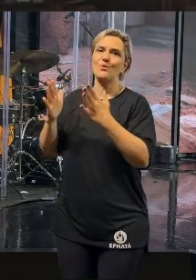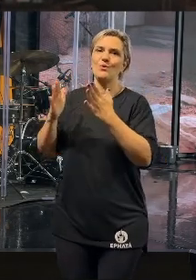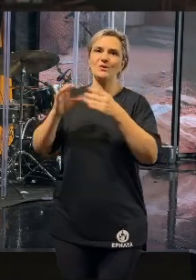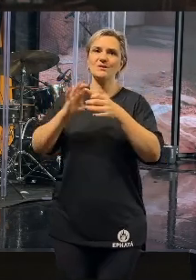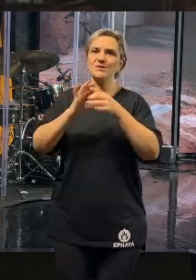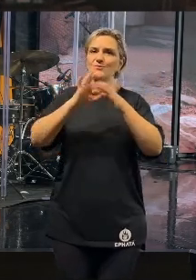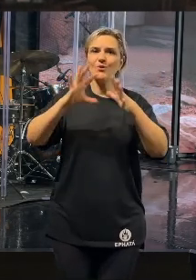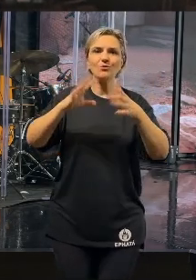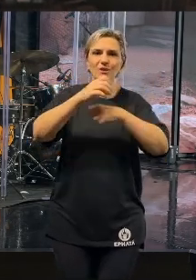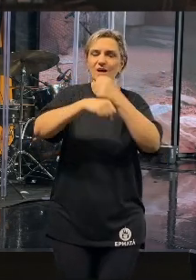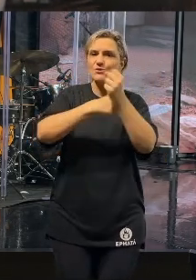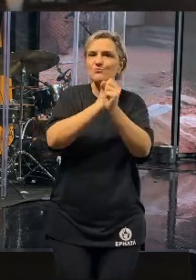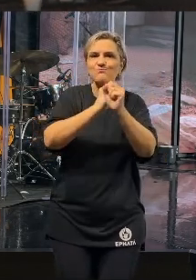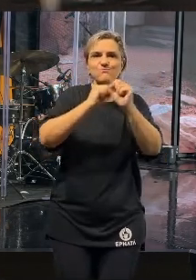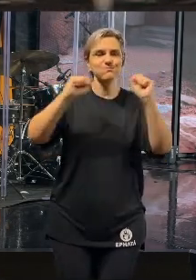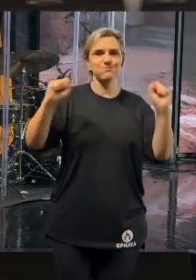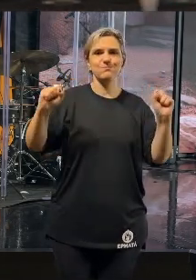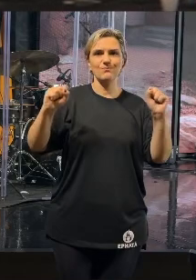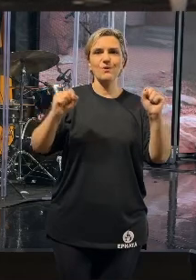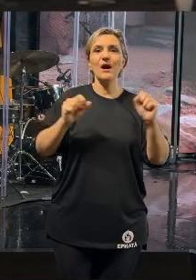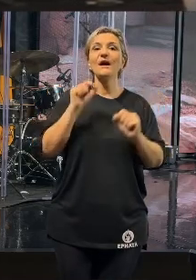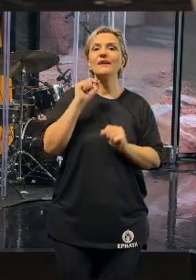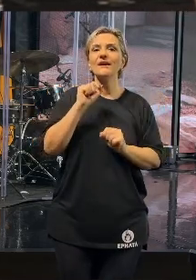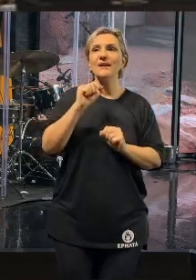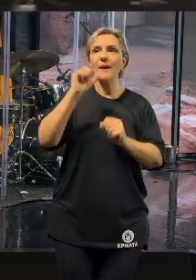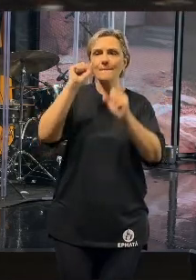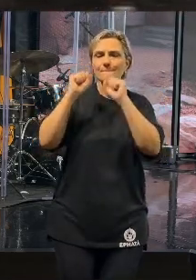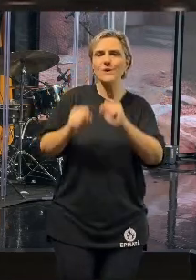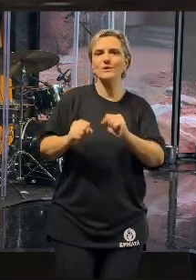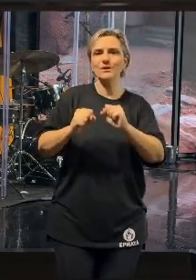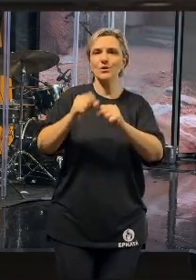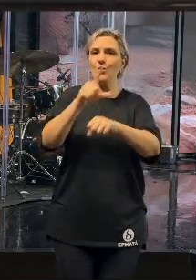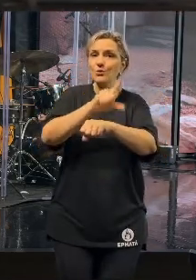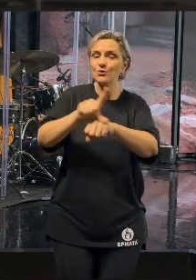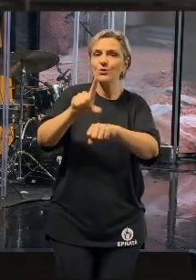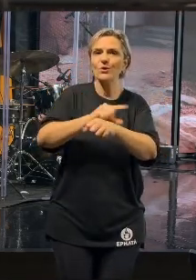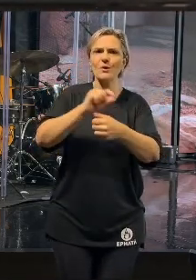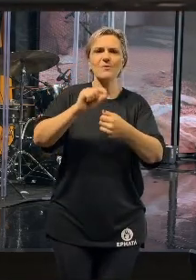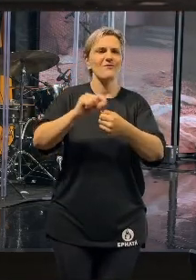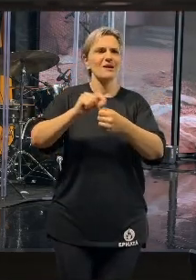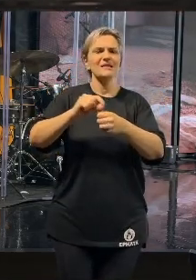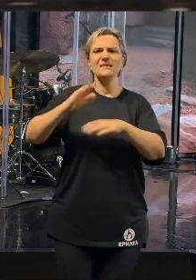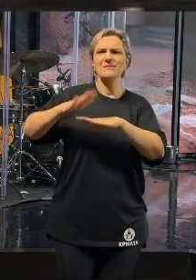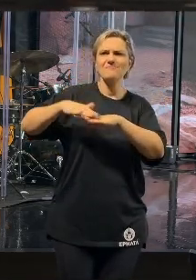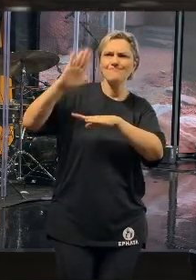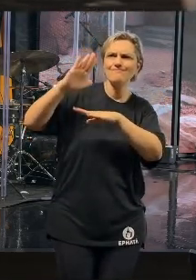soltar todas as correntes. Aquele que é poderoso, Lagoinha, para fazer